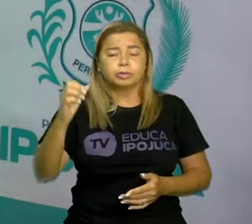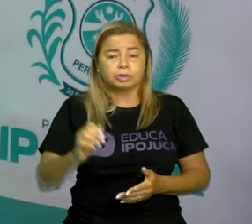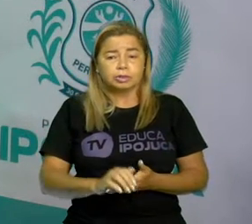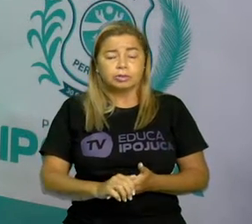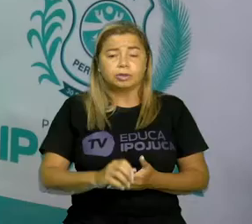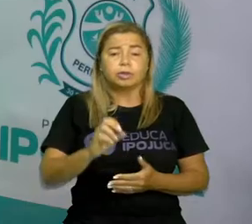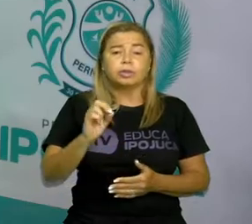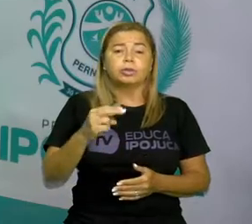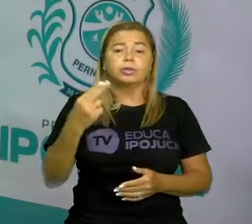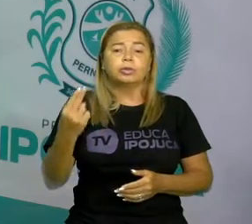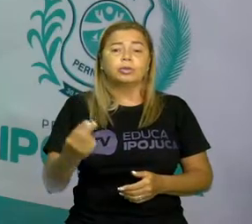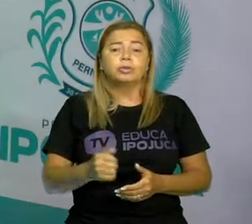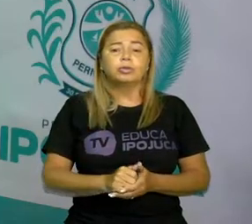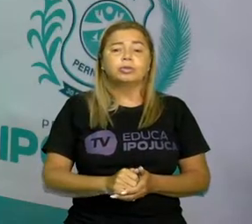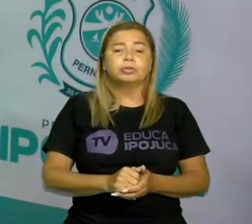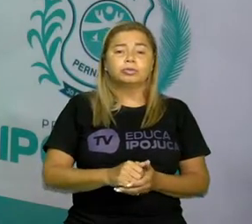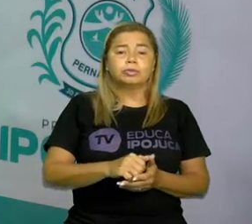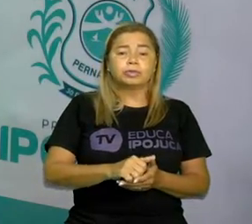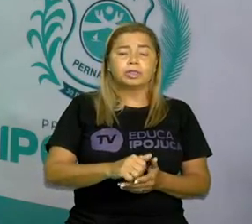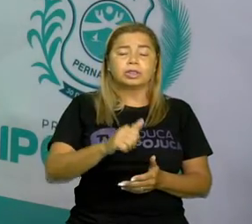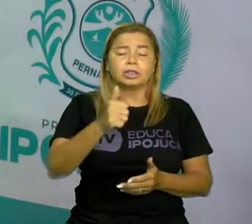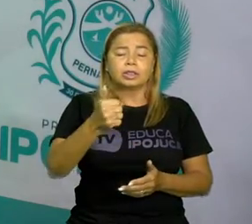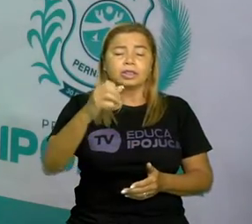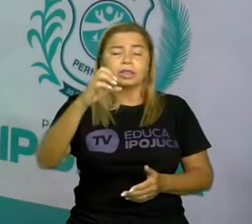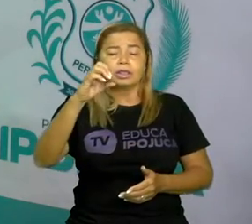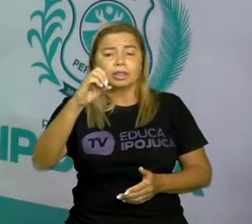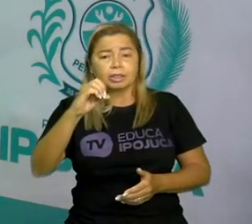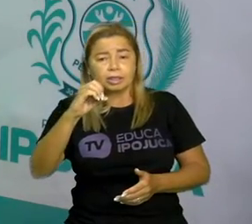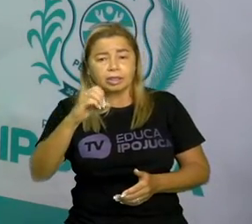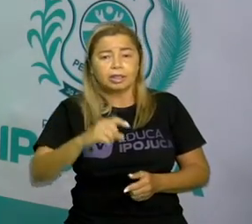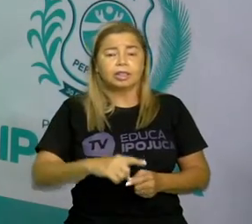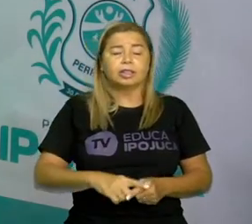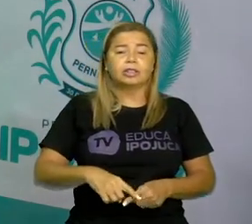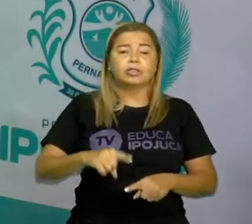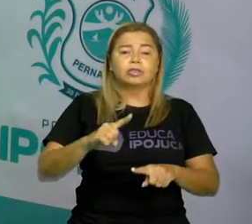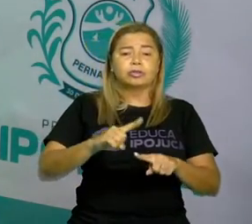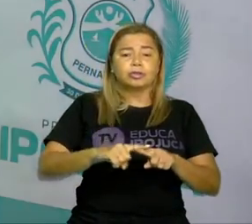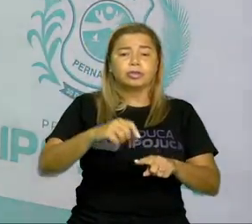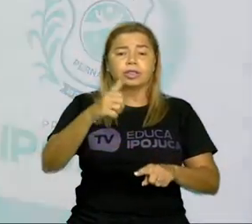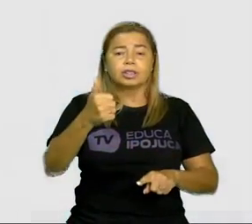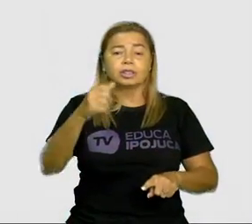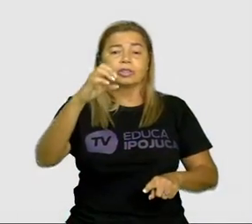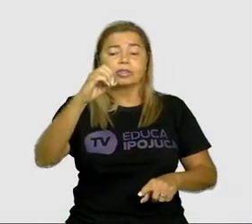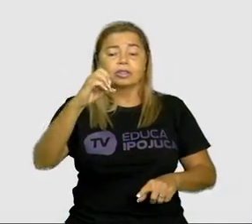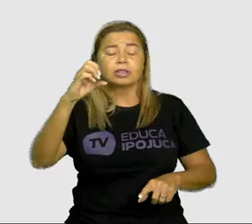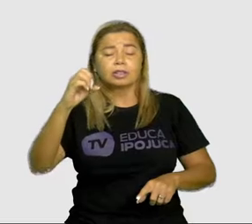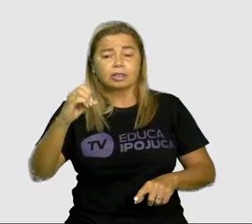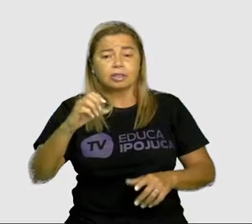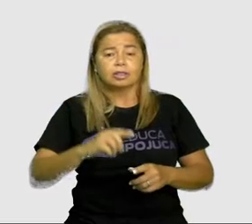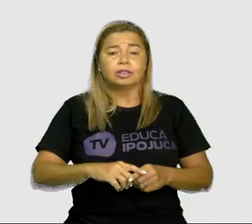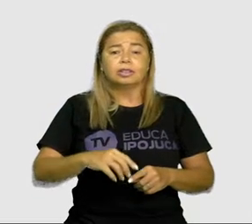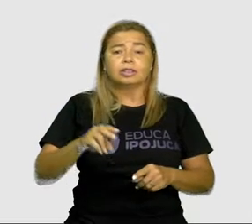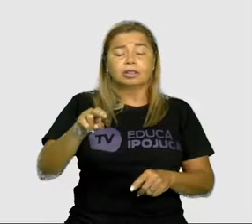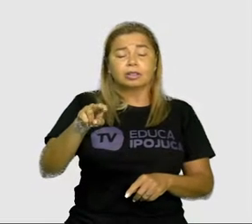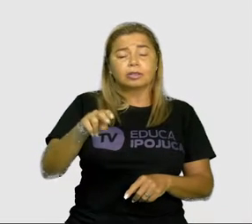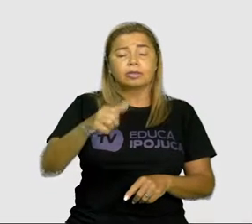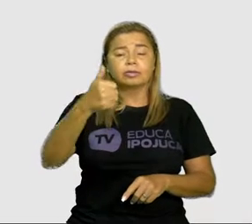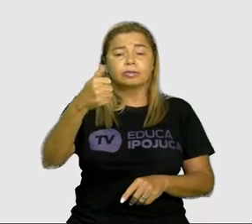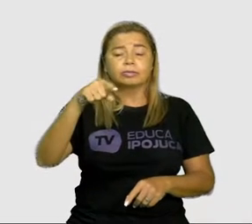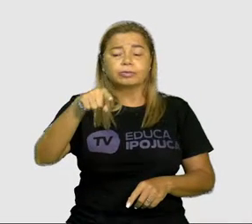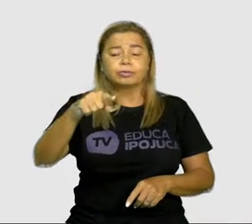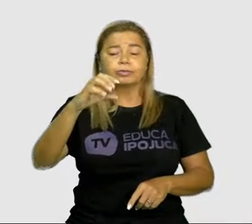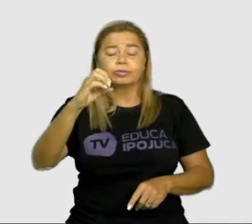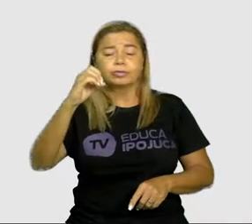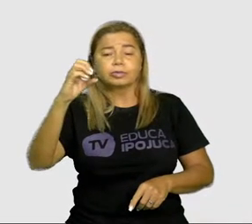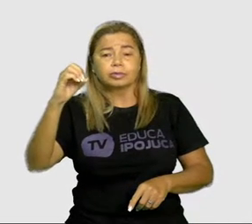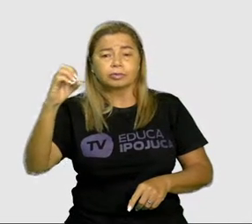ou 10 dezenas ou 1.000 unidades. E assim